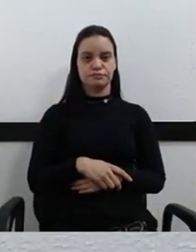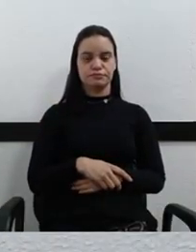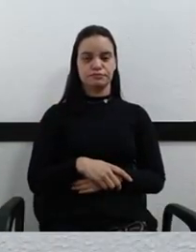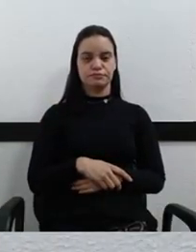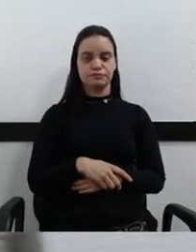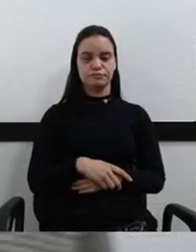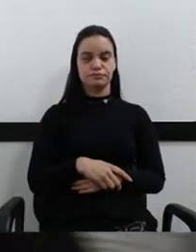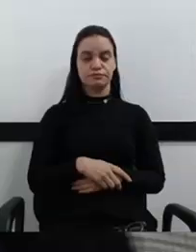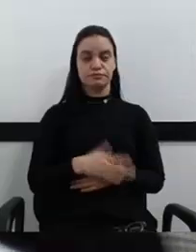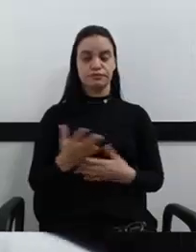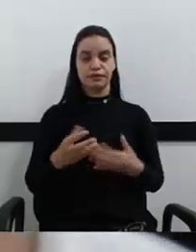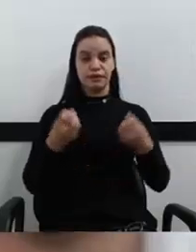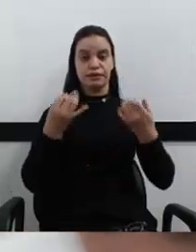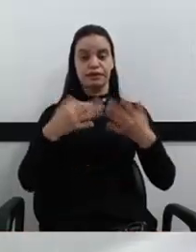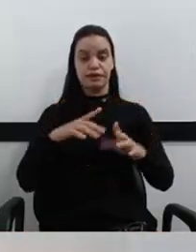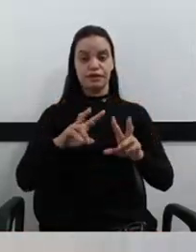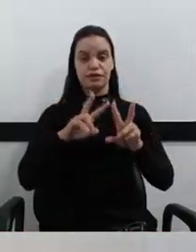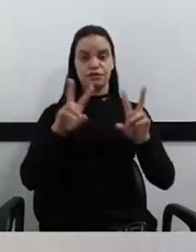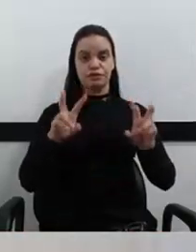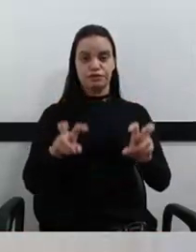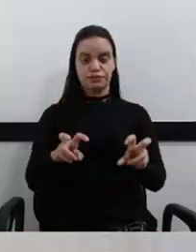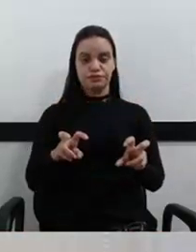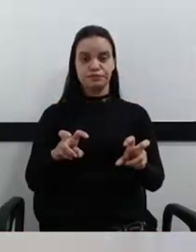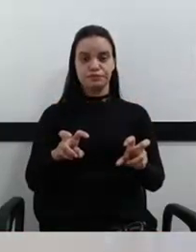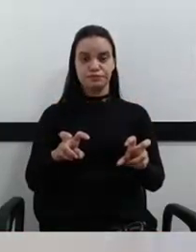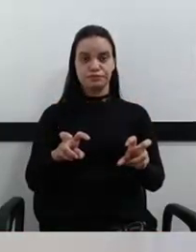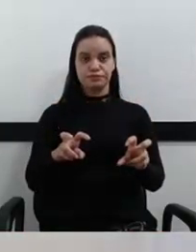Excelência, trata-se aqui de aprovação de estágio